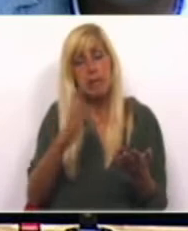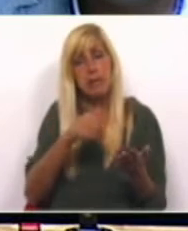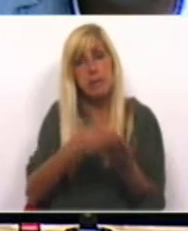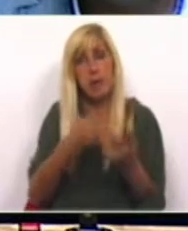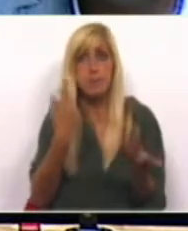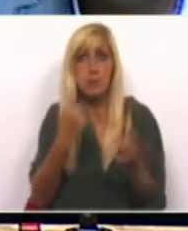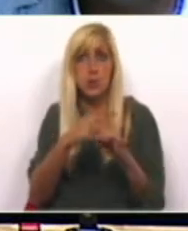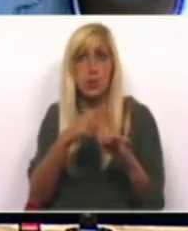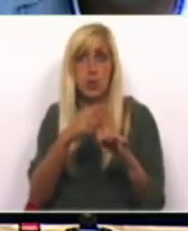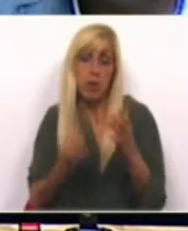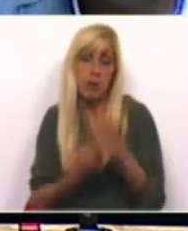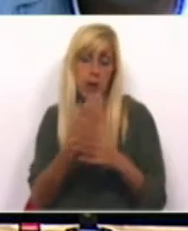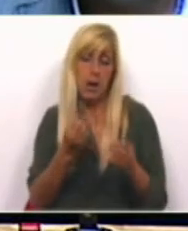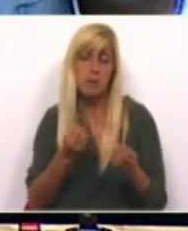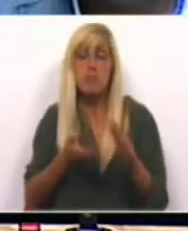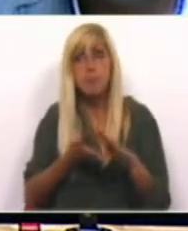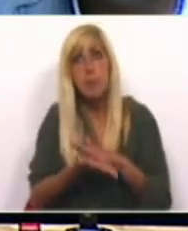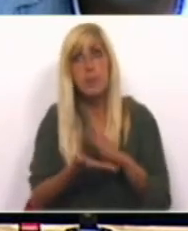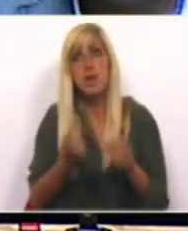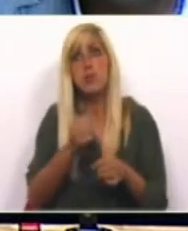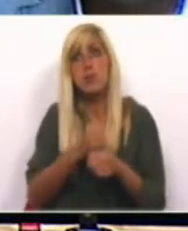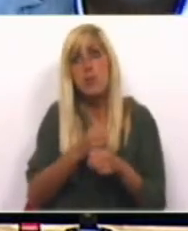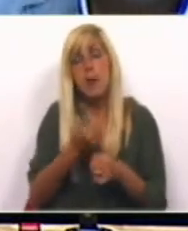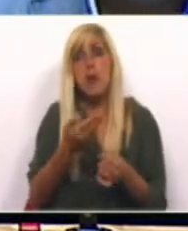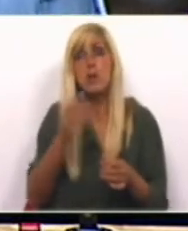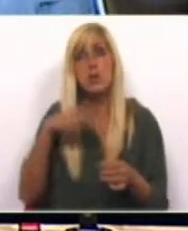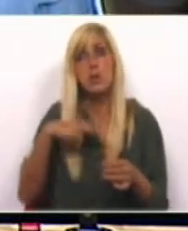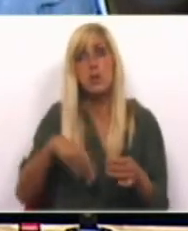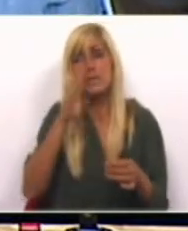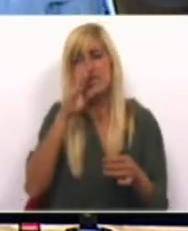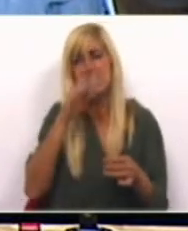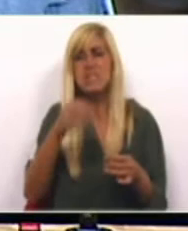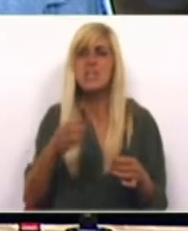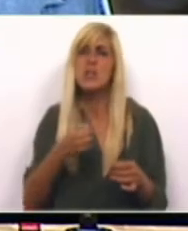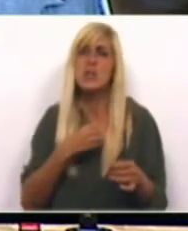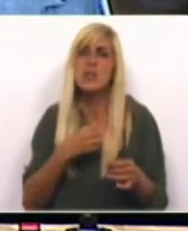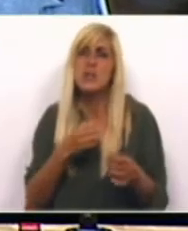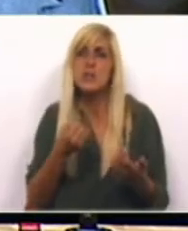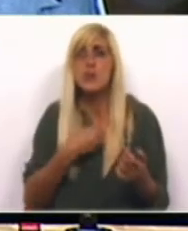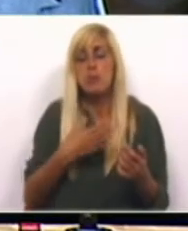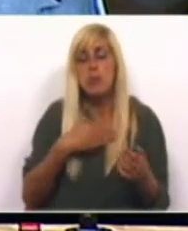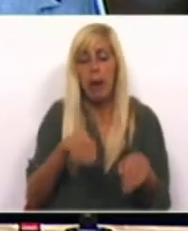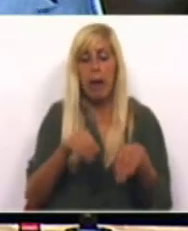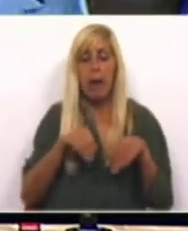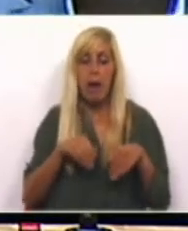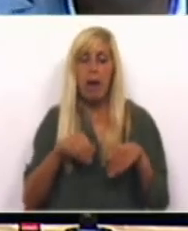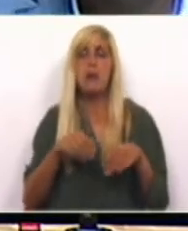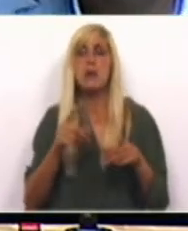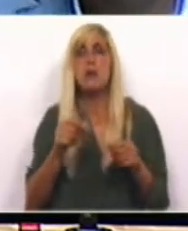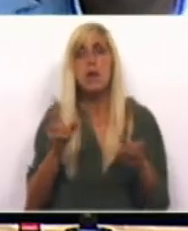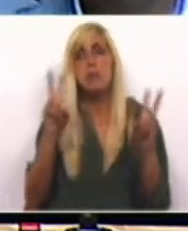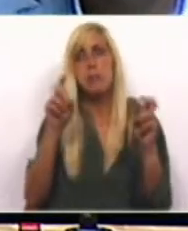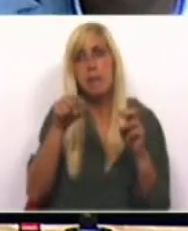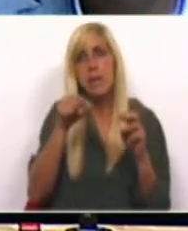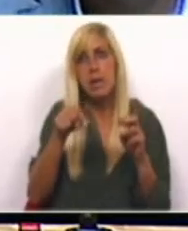criação de emprego em Portugal. Se hoje os patrões se retraem sobre esta matéria e se a direita faz um